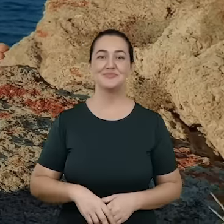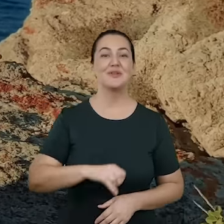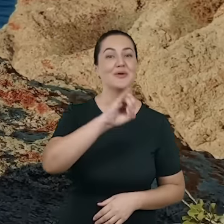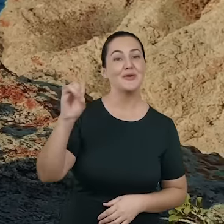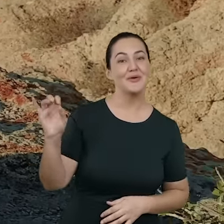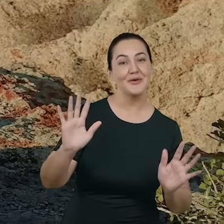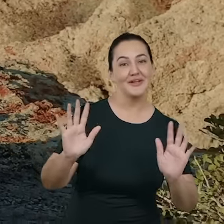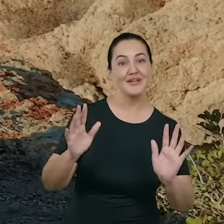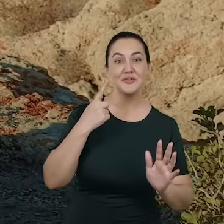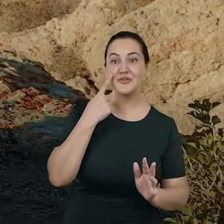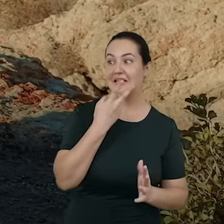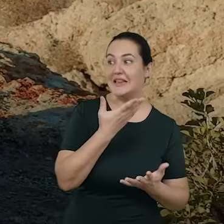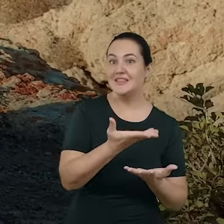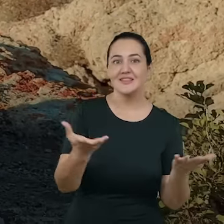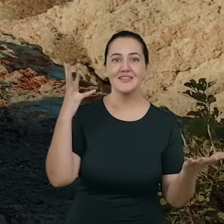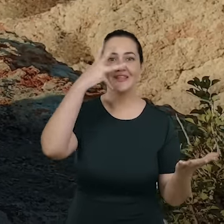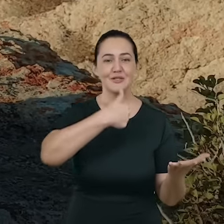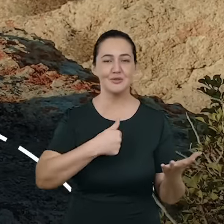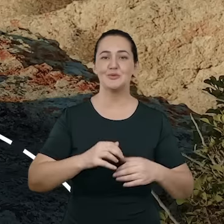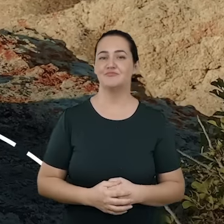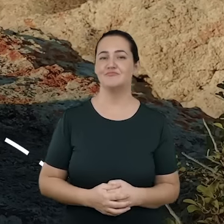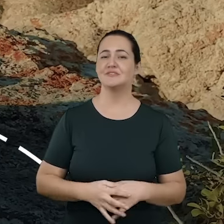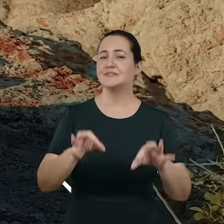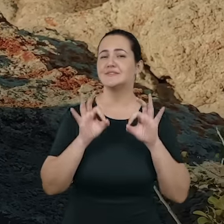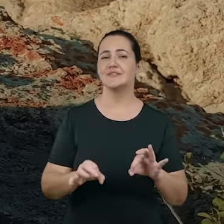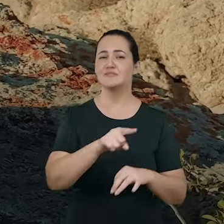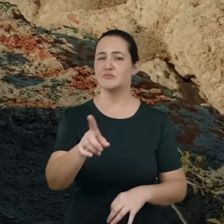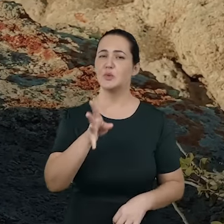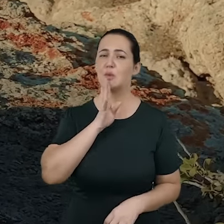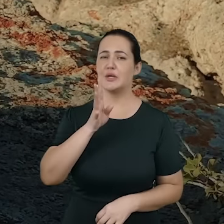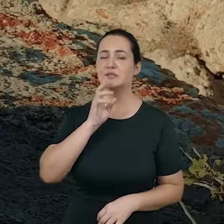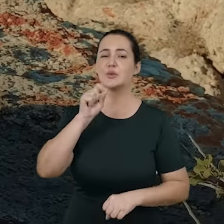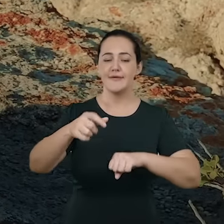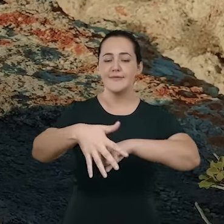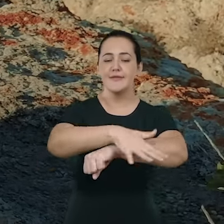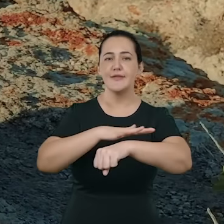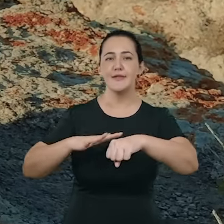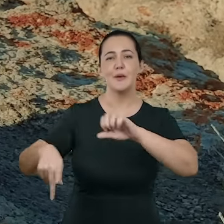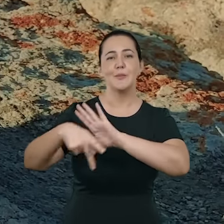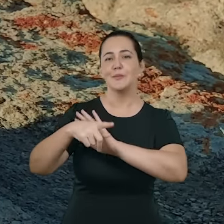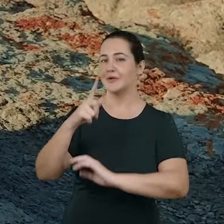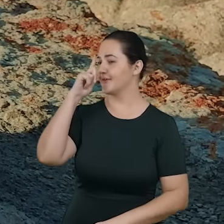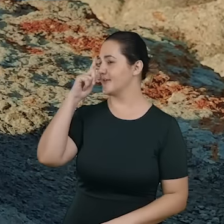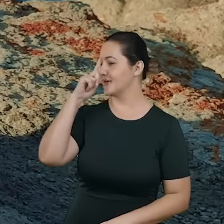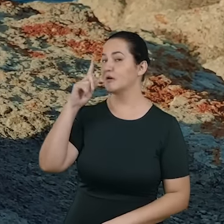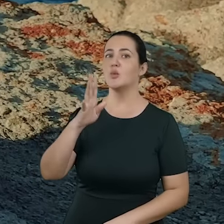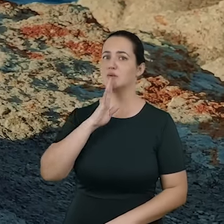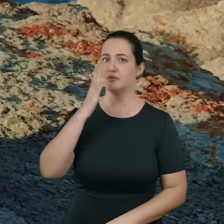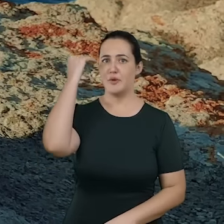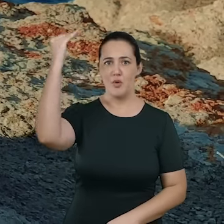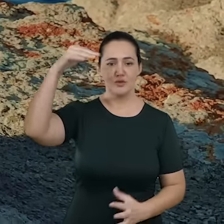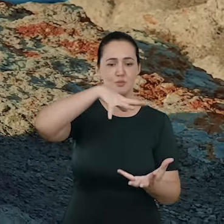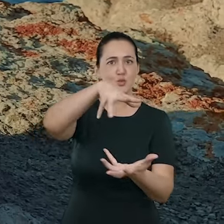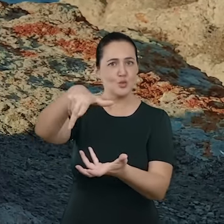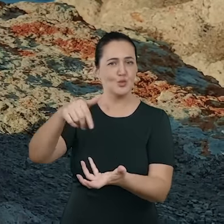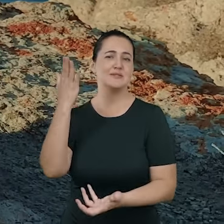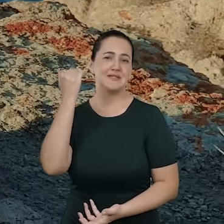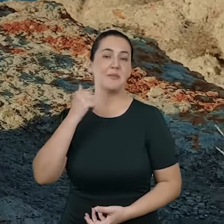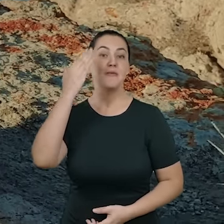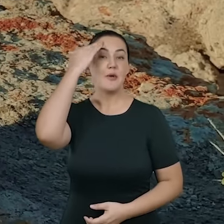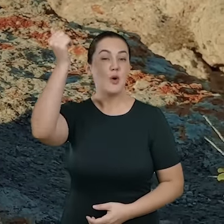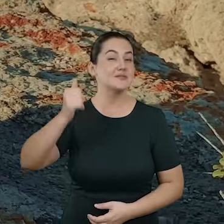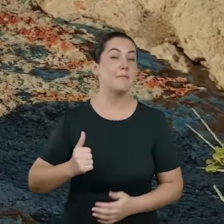Oi pessoal, vejam que vista linda que eu tô aqui hoje. Com certeza você já ouviu falar das ilhas gregas, né? Sim, o